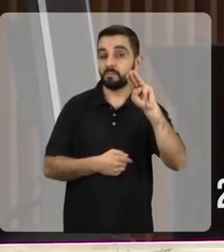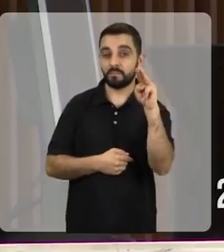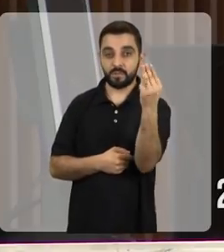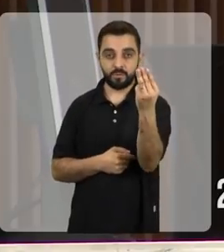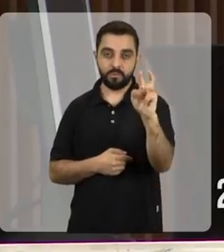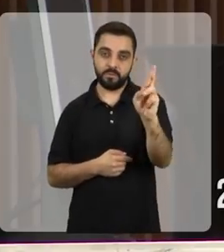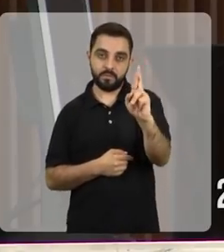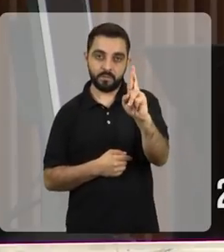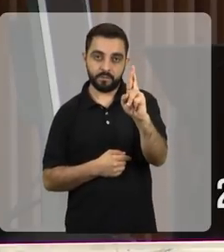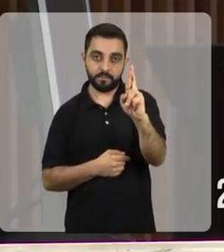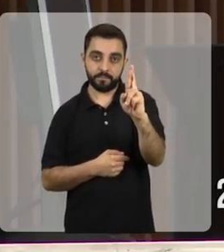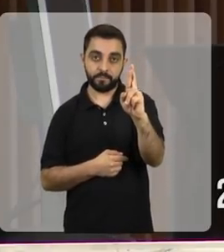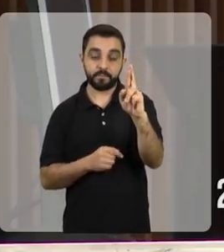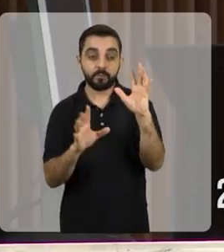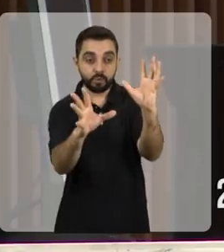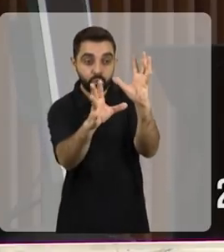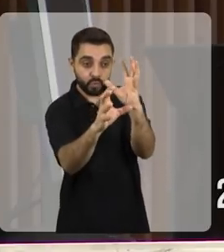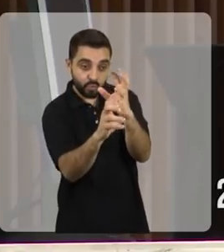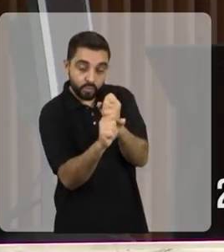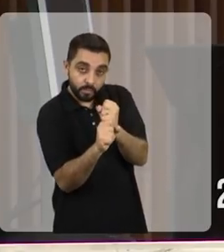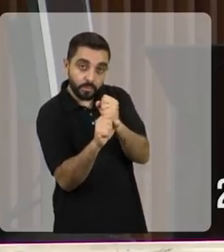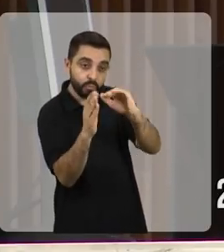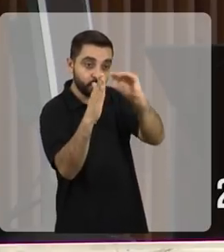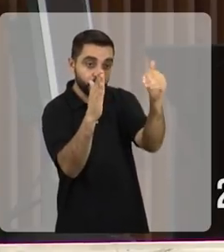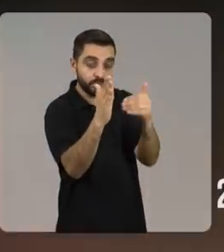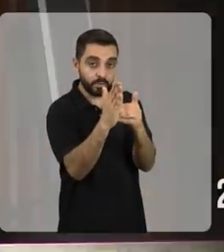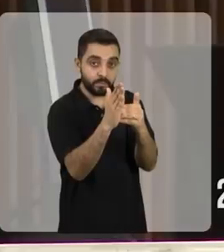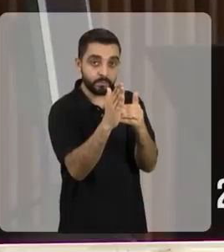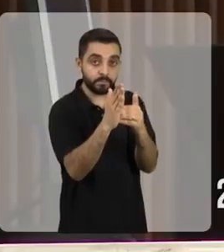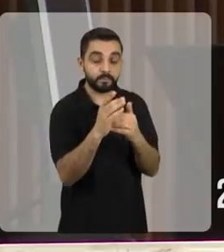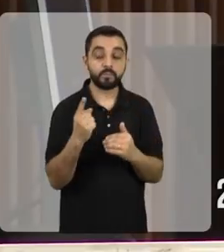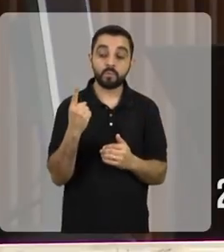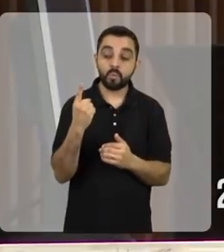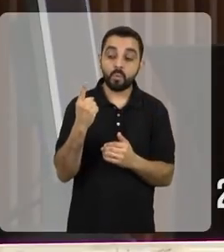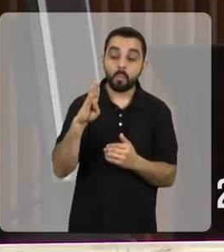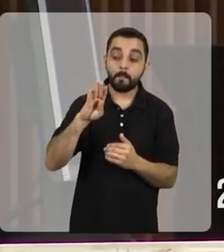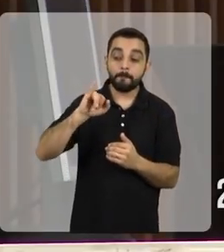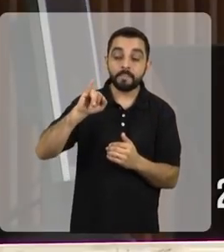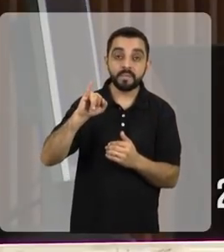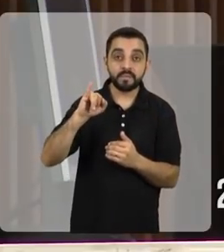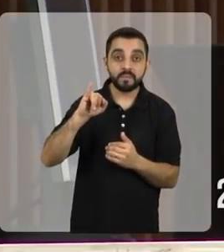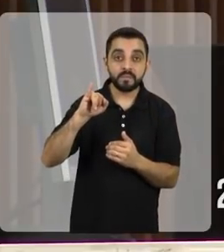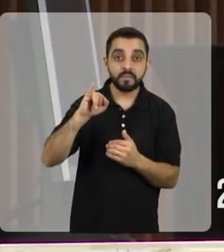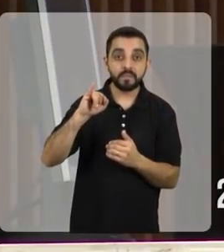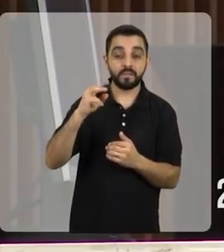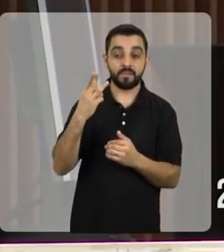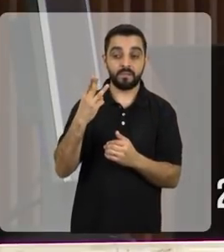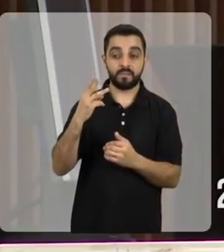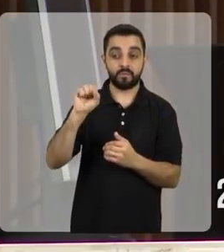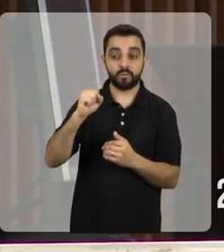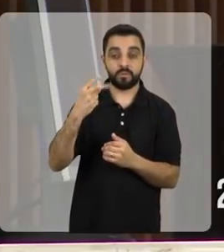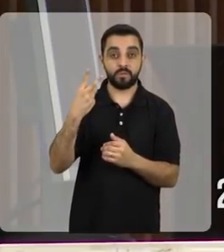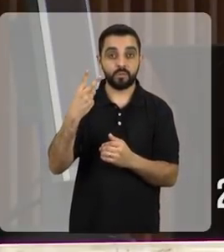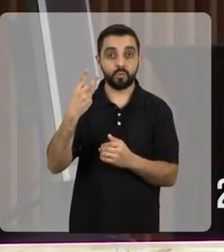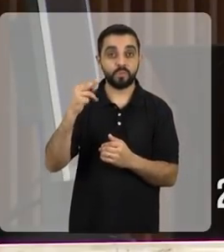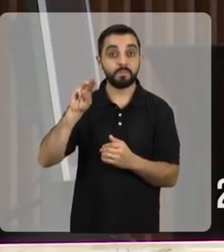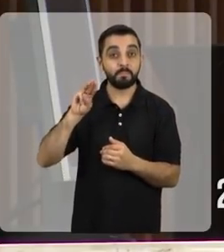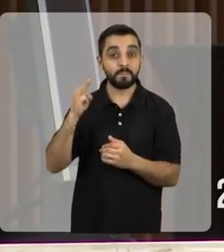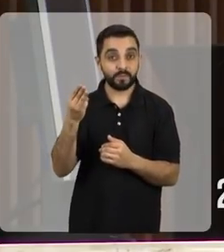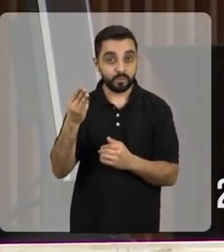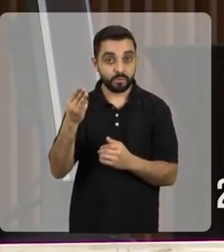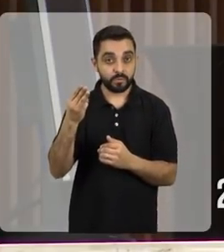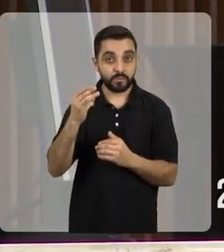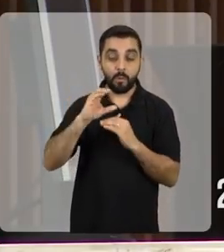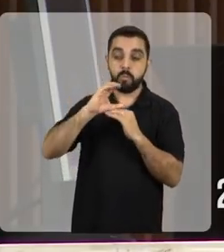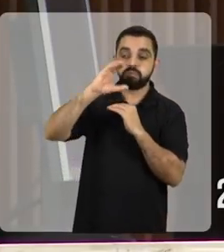dos quais todavia a atenção 1 bilhão 382 milhões de reais